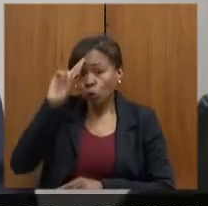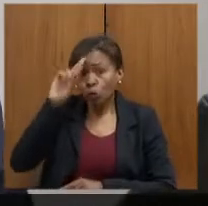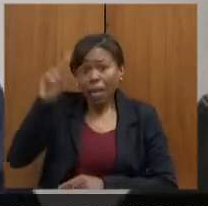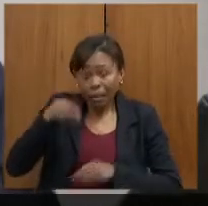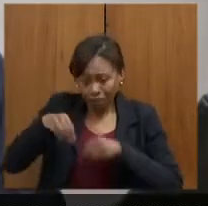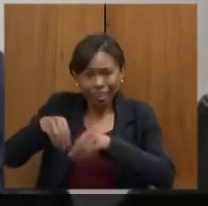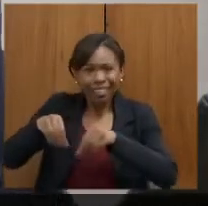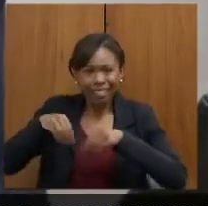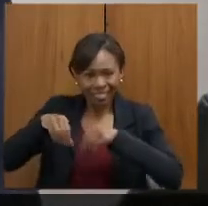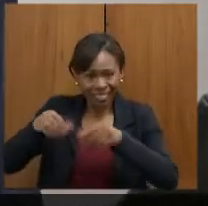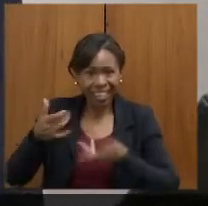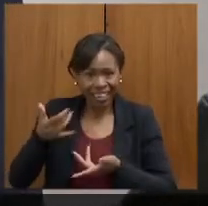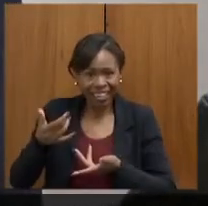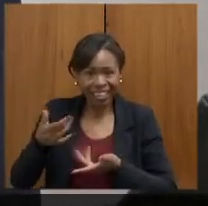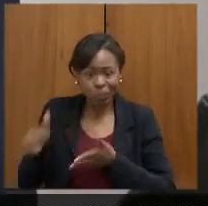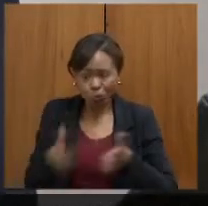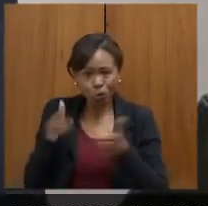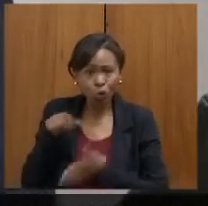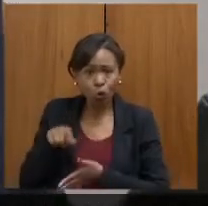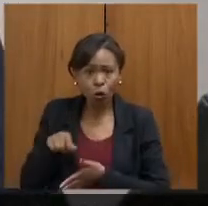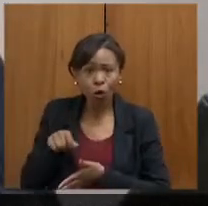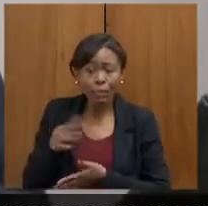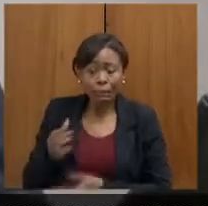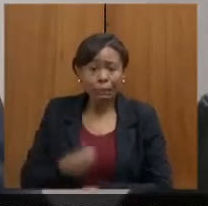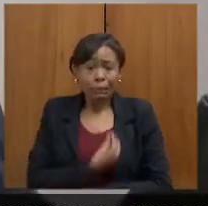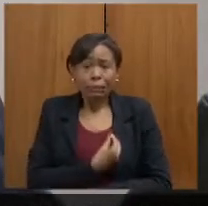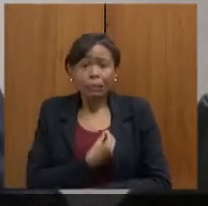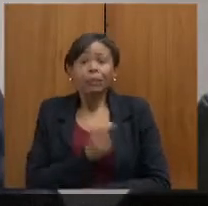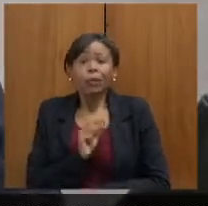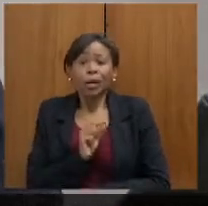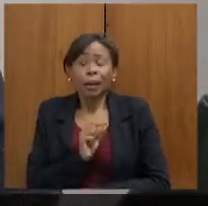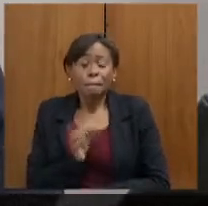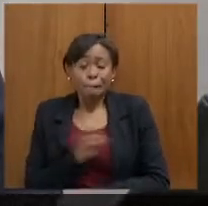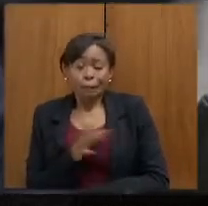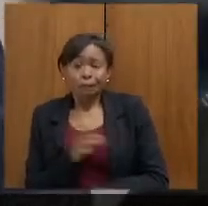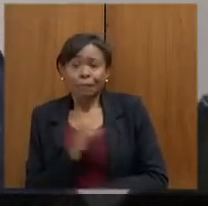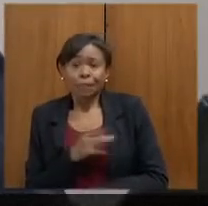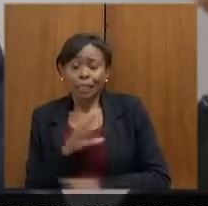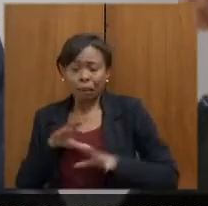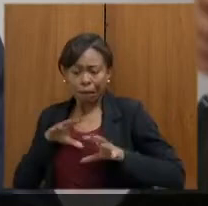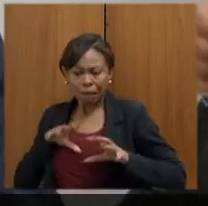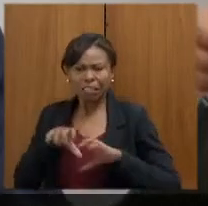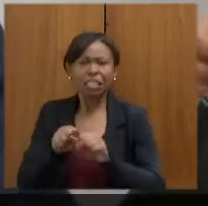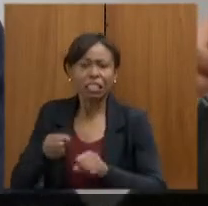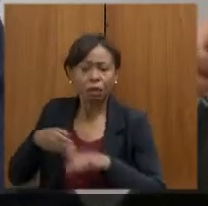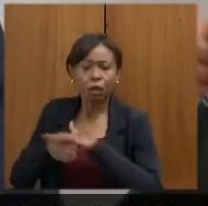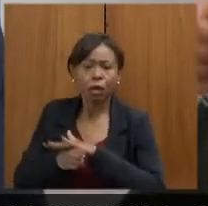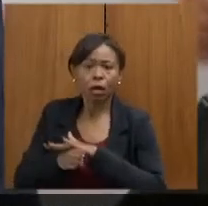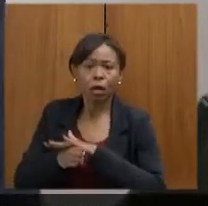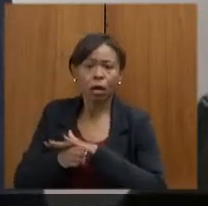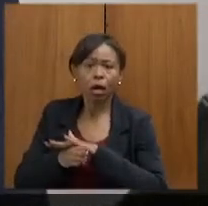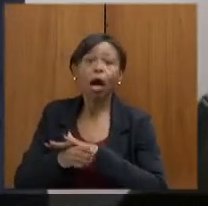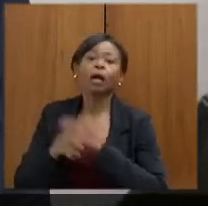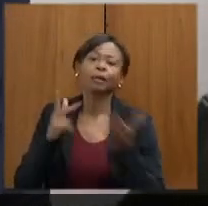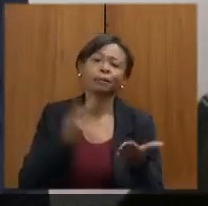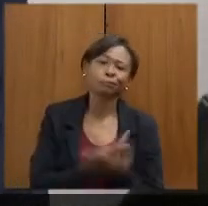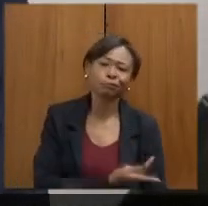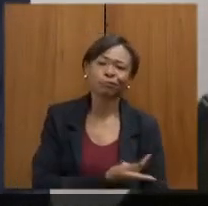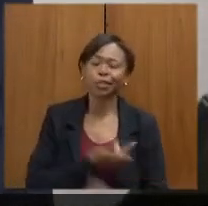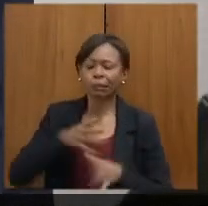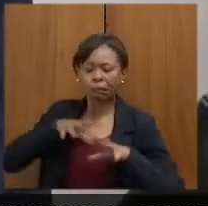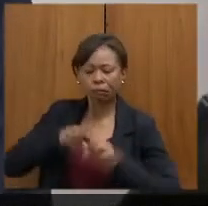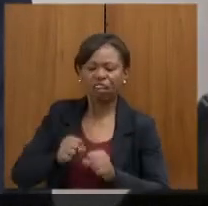medo de ser invadido depois ele tem invasão ele entra na A Batalha